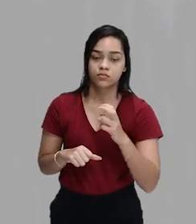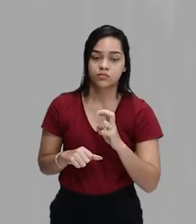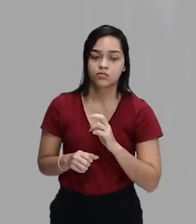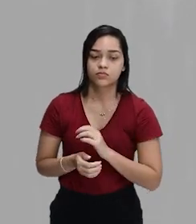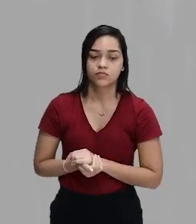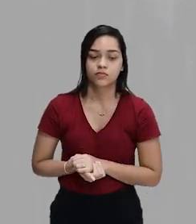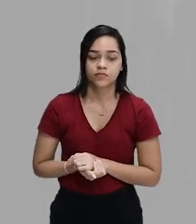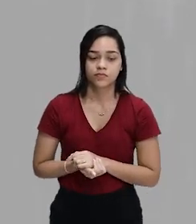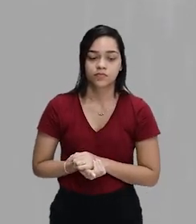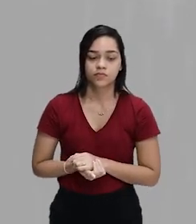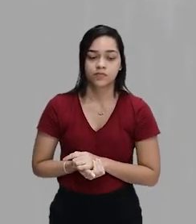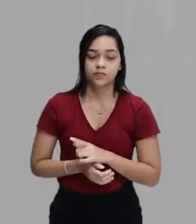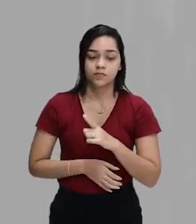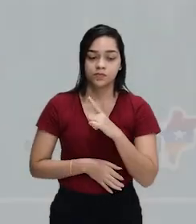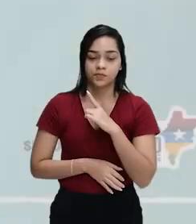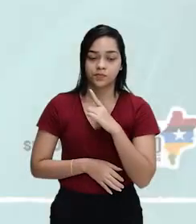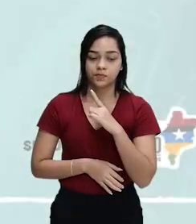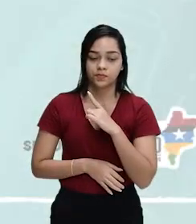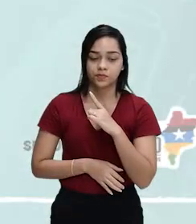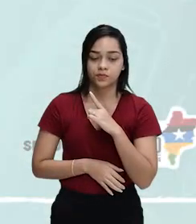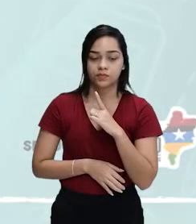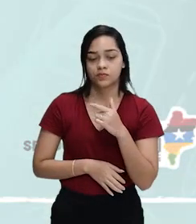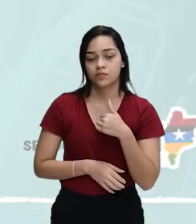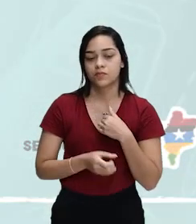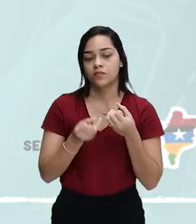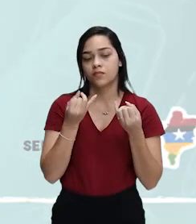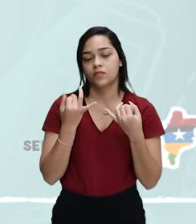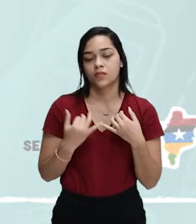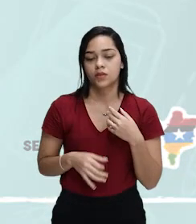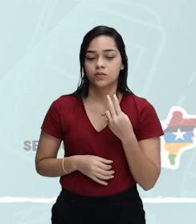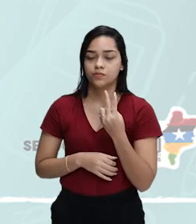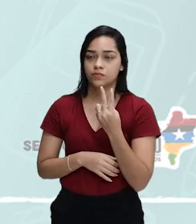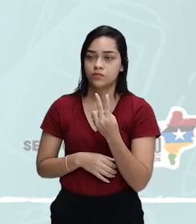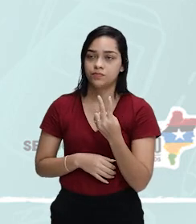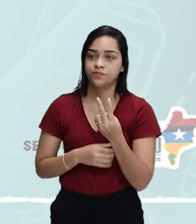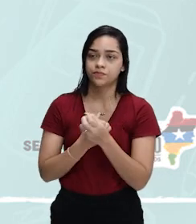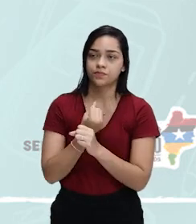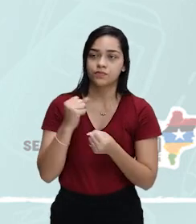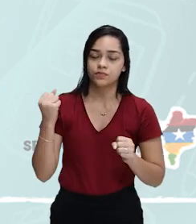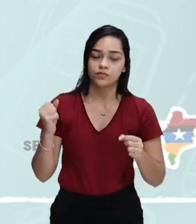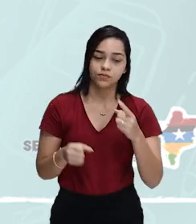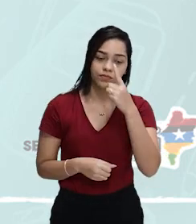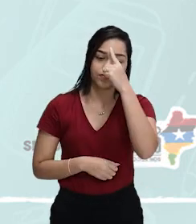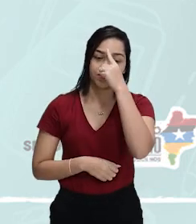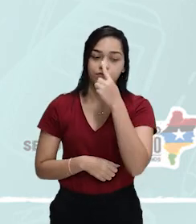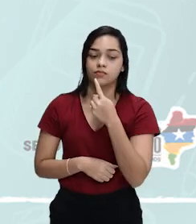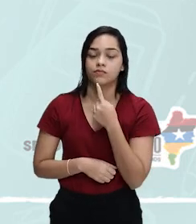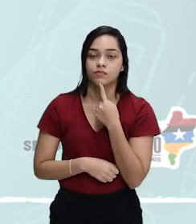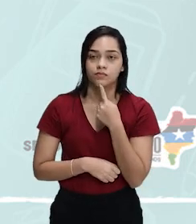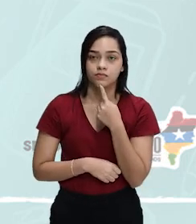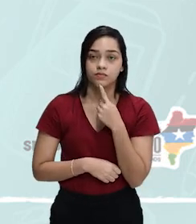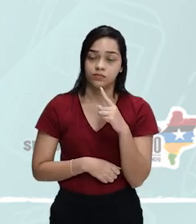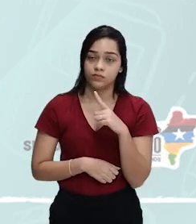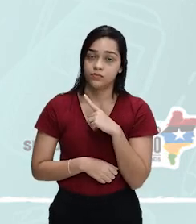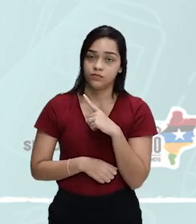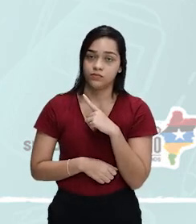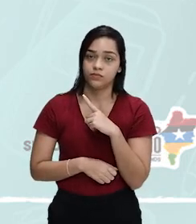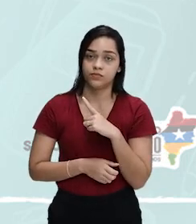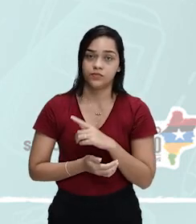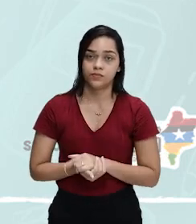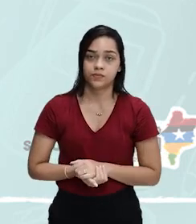lá. Aqui nós temos, eu diria, duas grandes imagens que nós